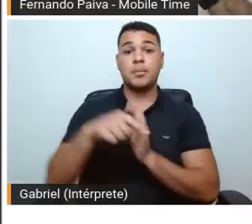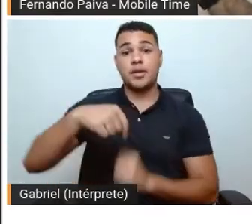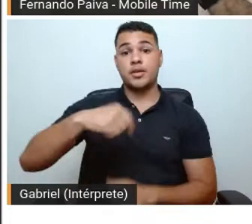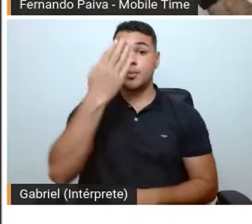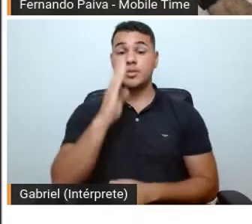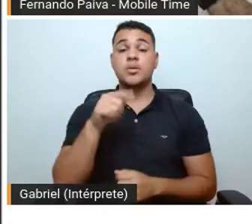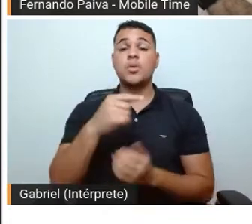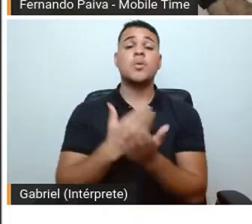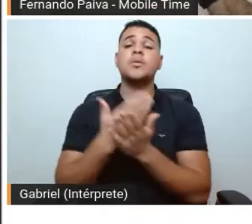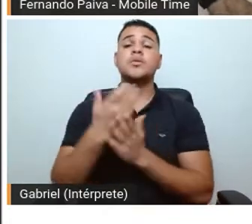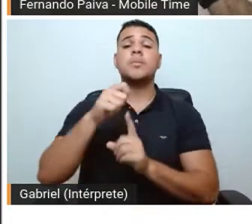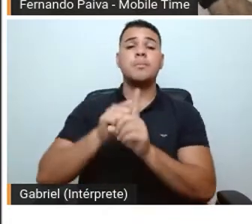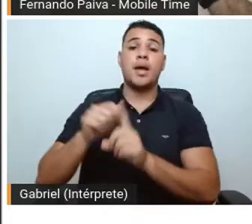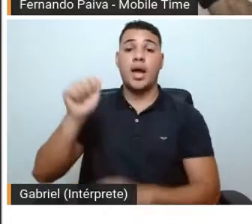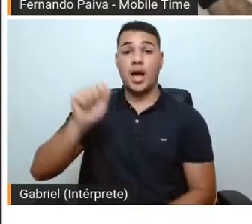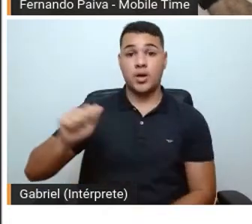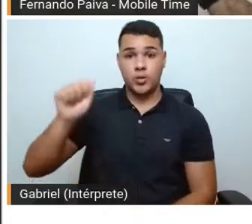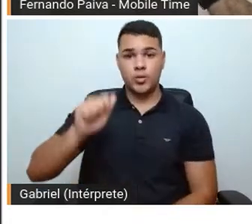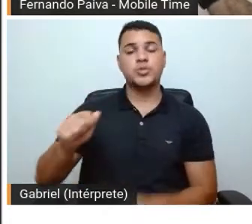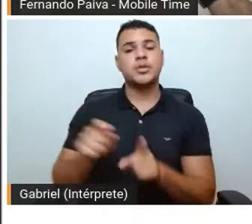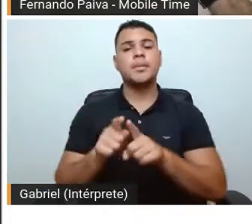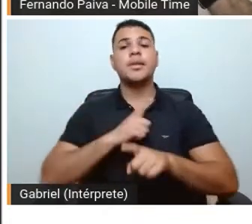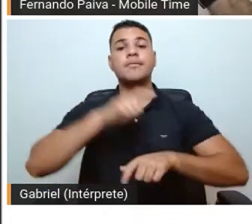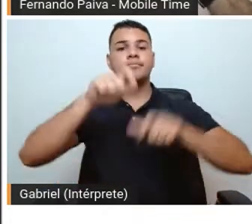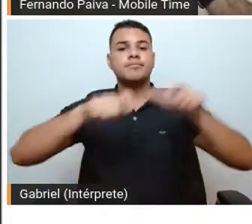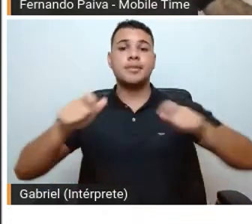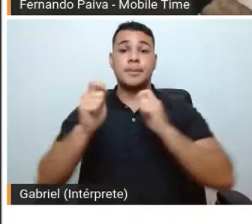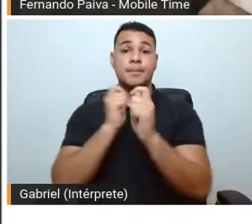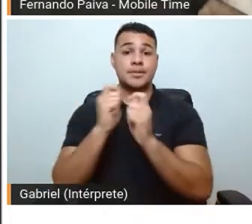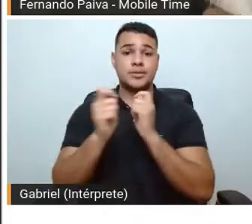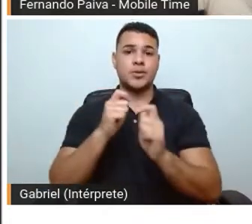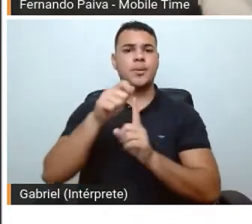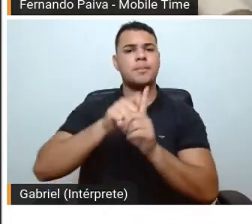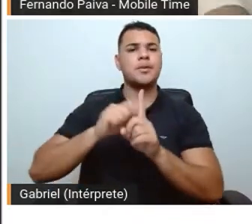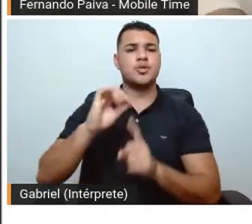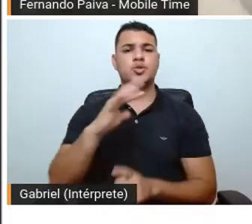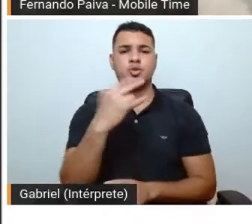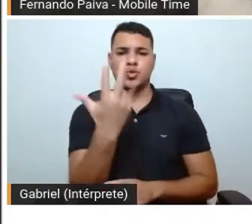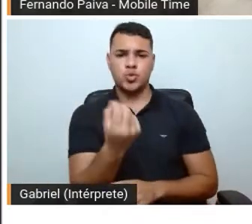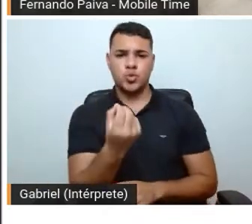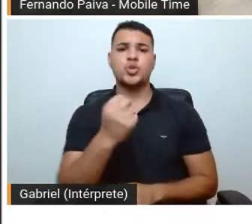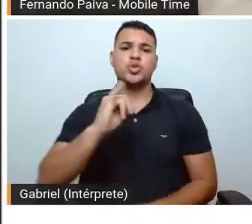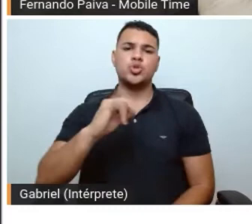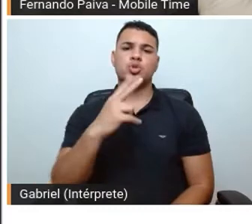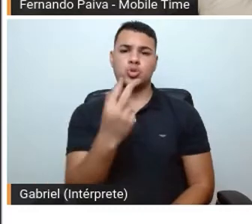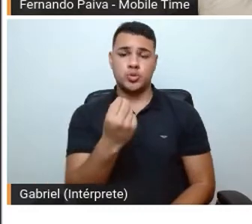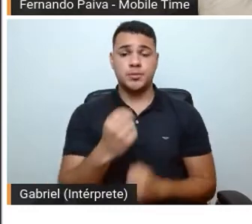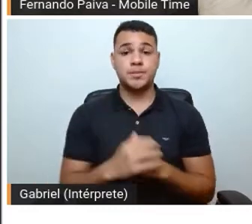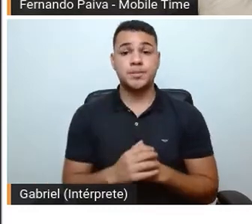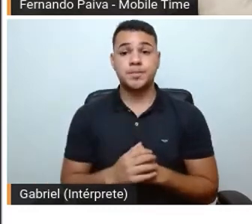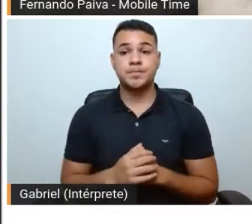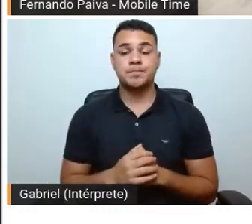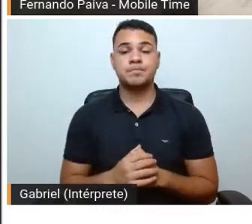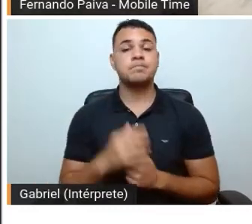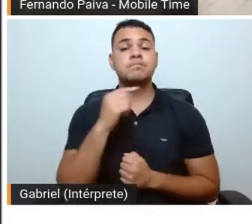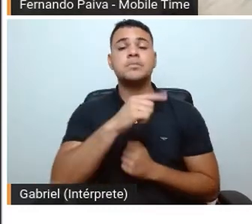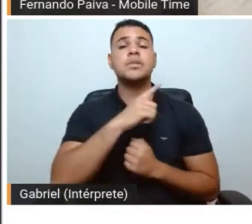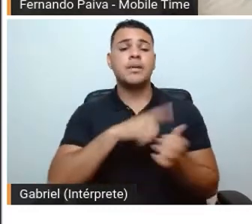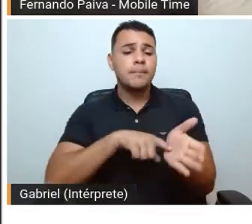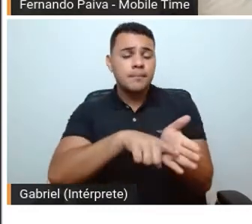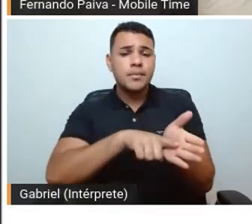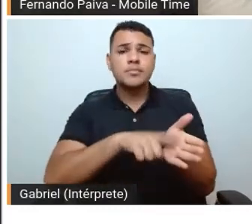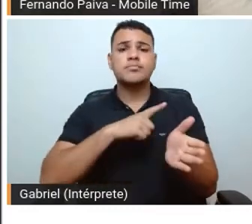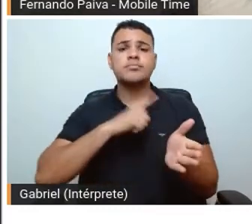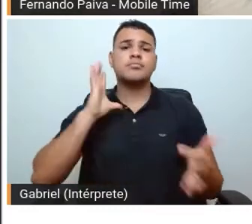a partir de entrevistas com duas do pessoa está em julho vai entrevistas foram feitas em julho é uma pesquisa com